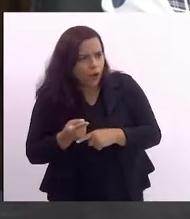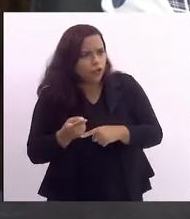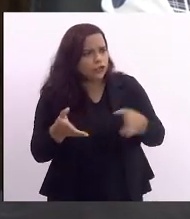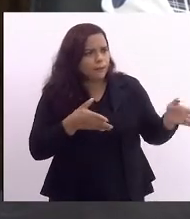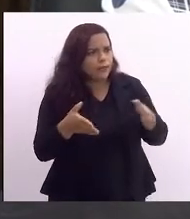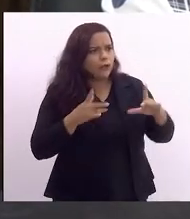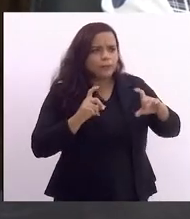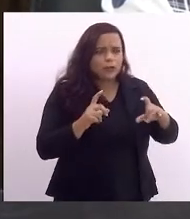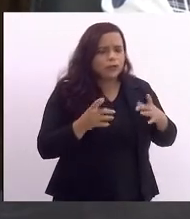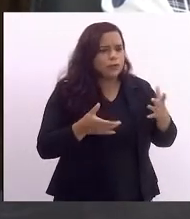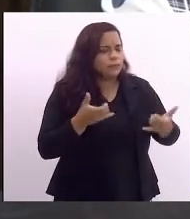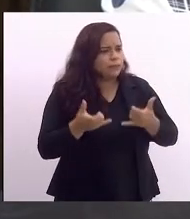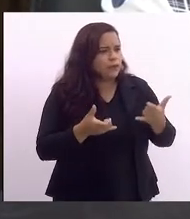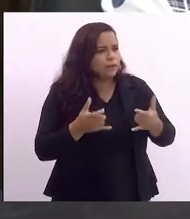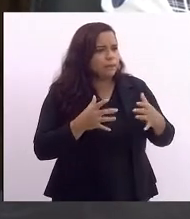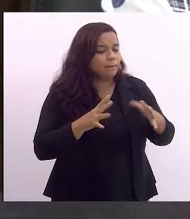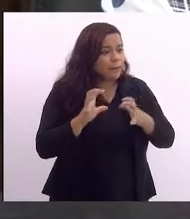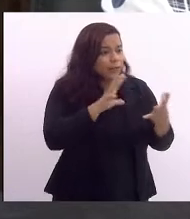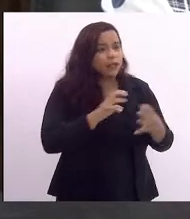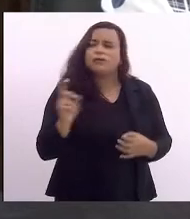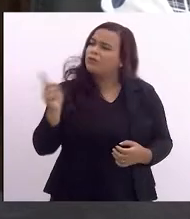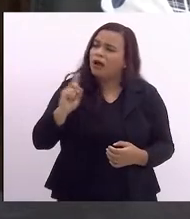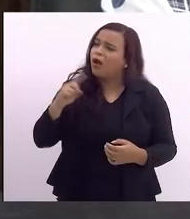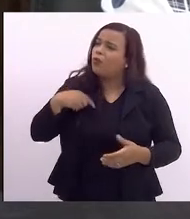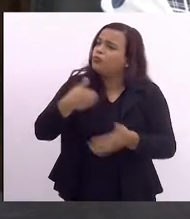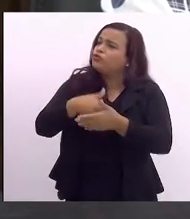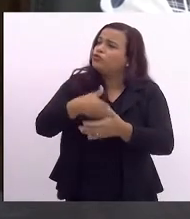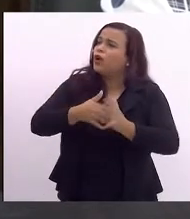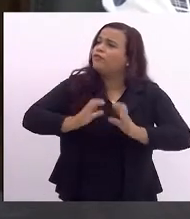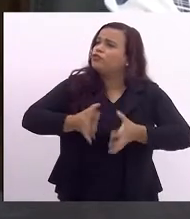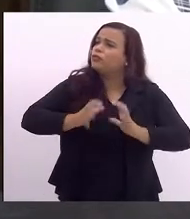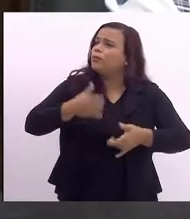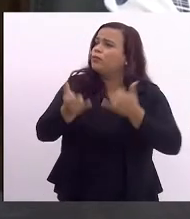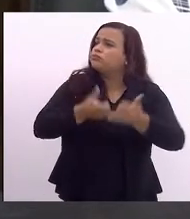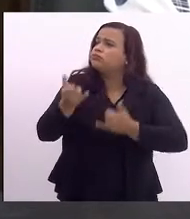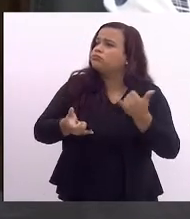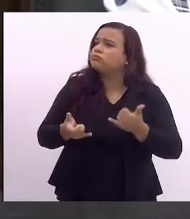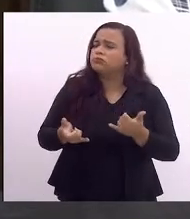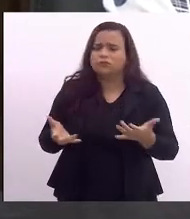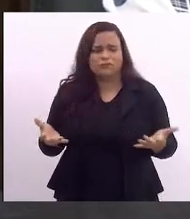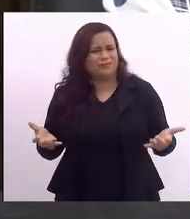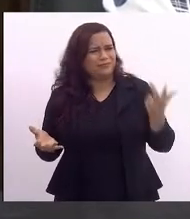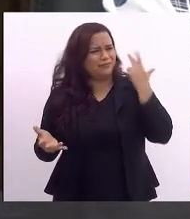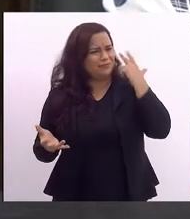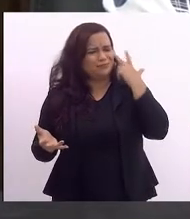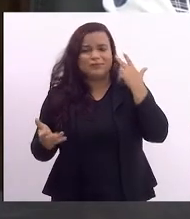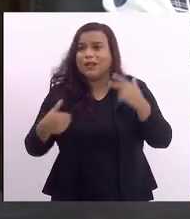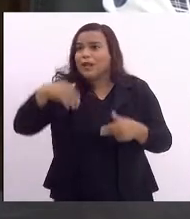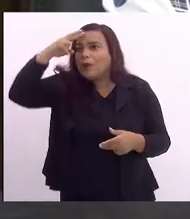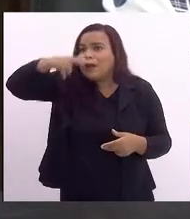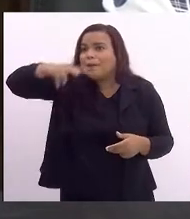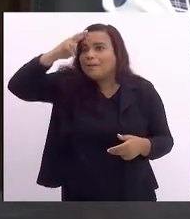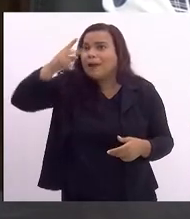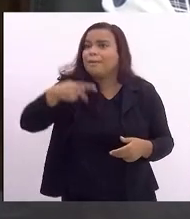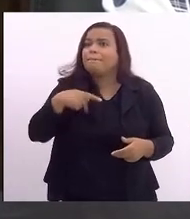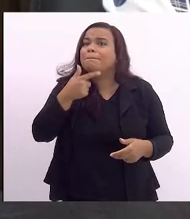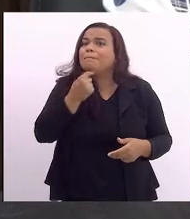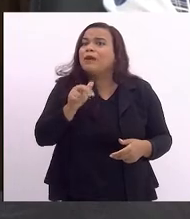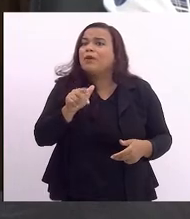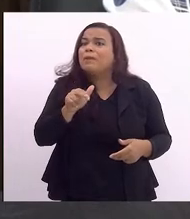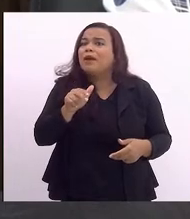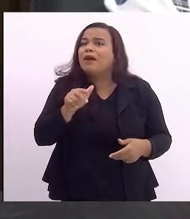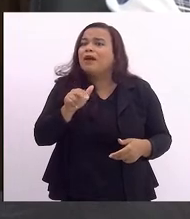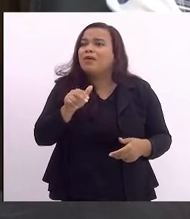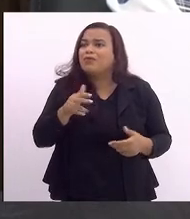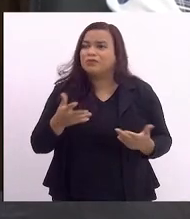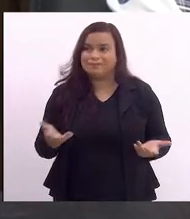briga? Aí ele falou, não, tio, eu estava jogando futebol. E aí eu lembrei do meu irmão, e lembrei do quadro de suspeito do shopping, no subúrbio